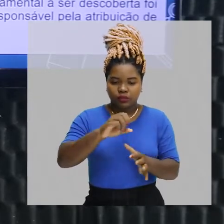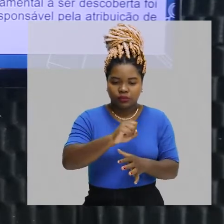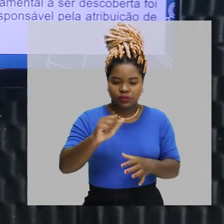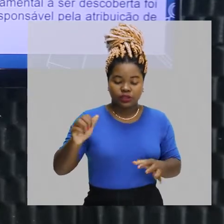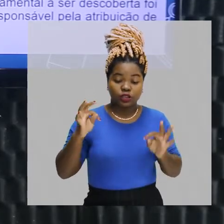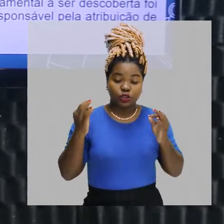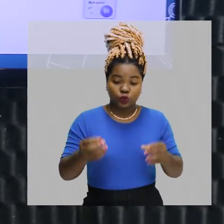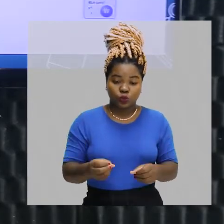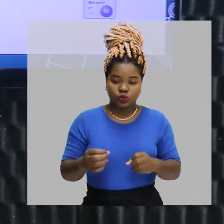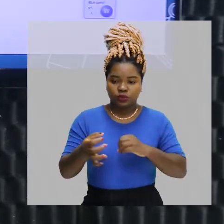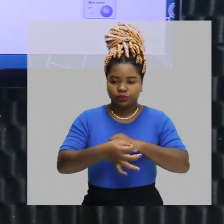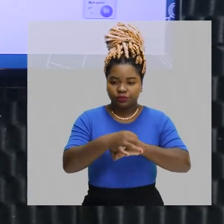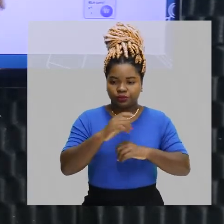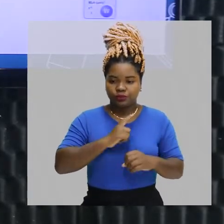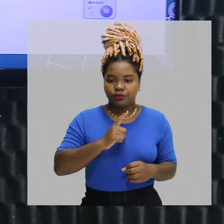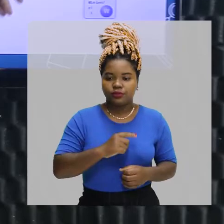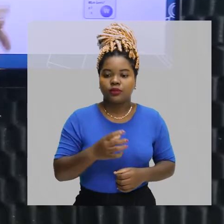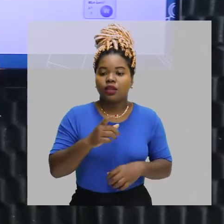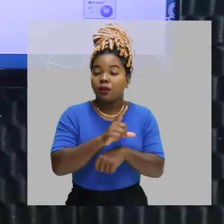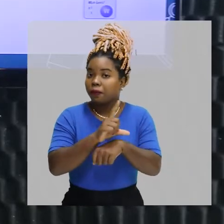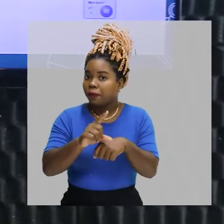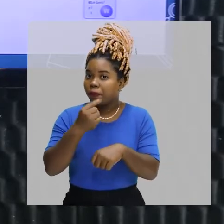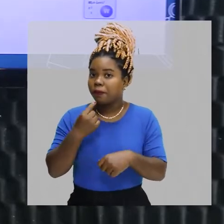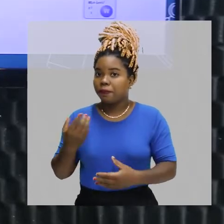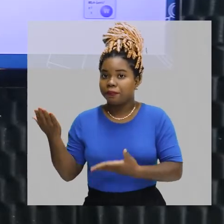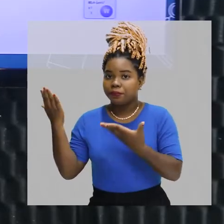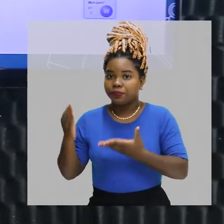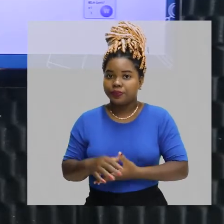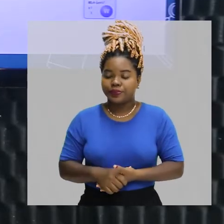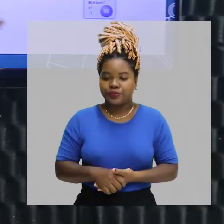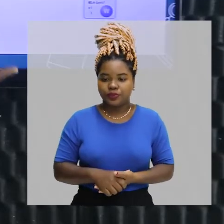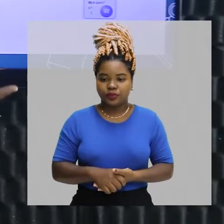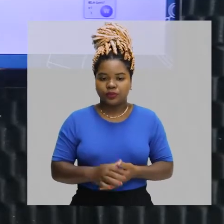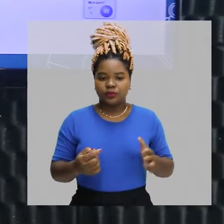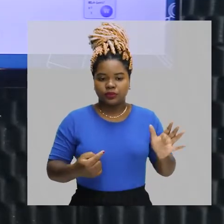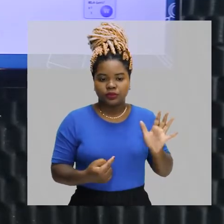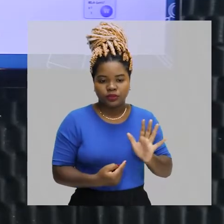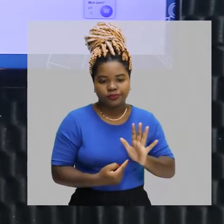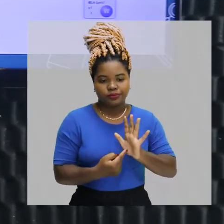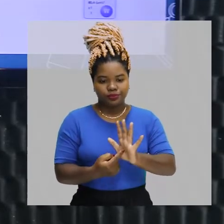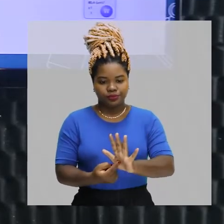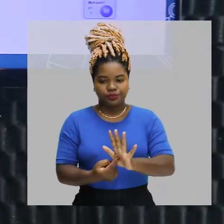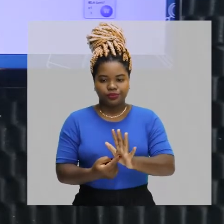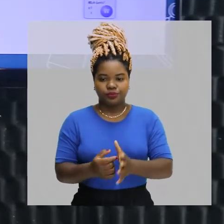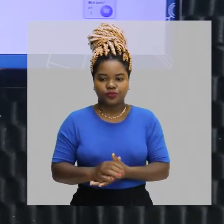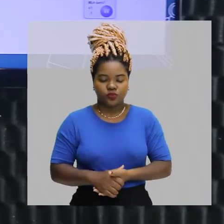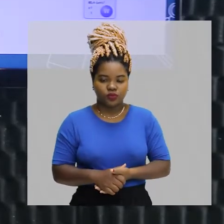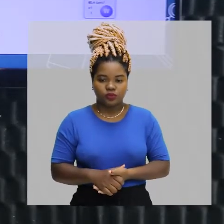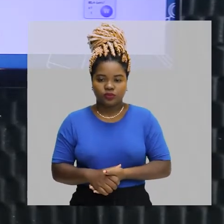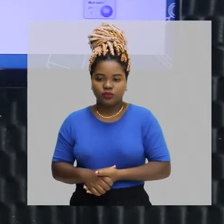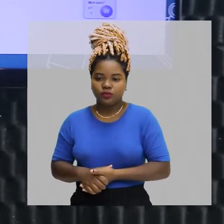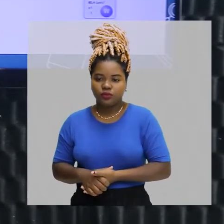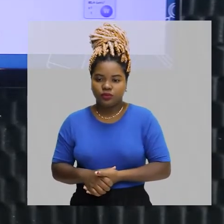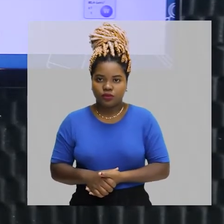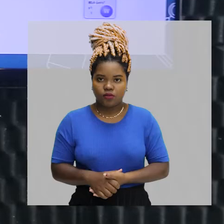tem, certo? Todas as partículas, tá ok? Elas vão apresentar, né, isso excesso aí,